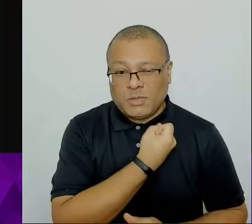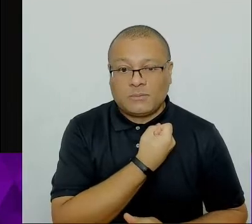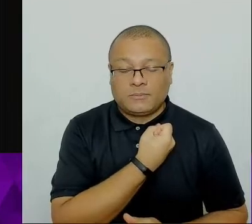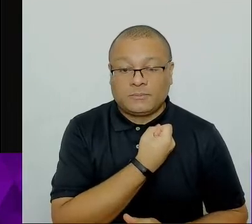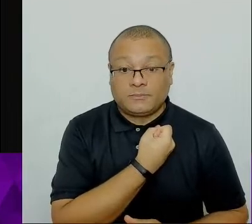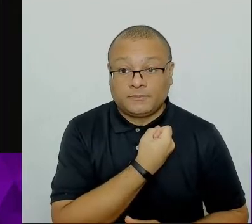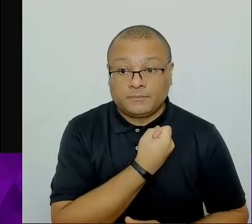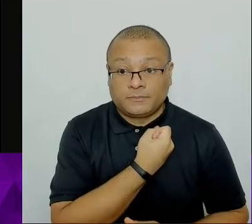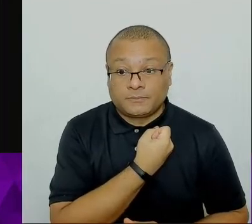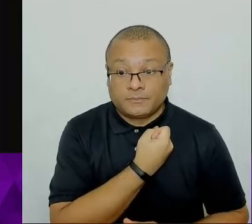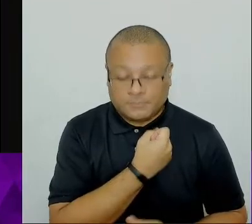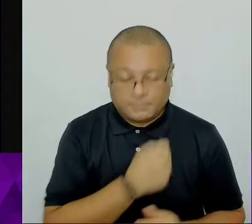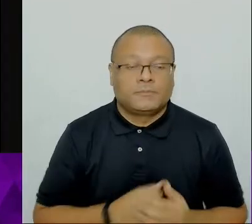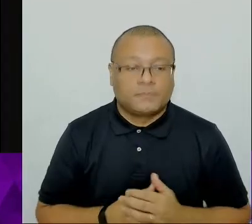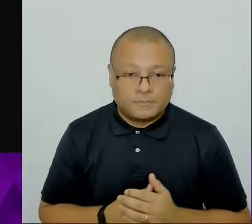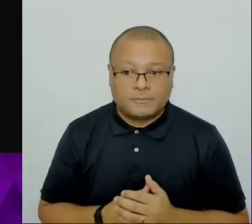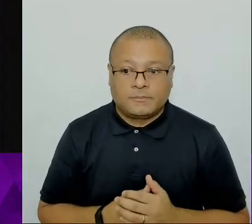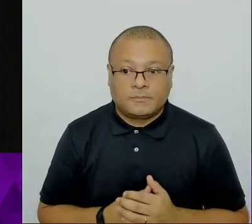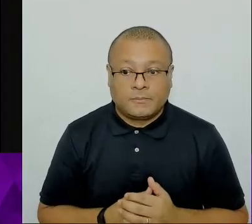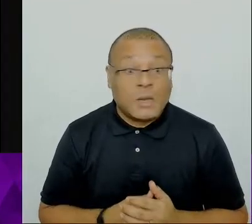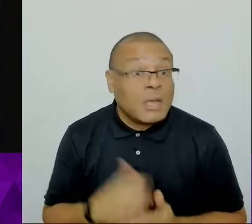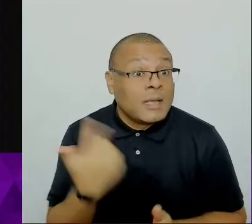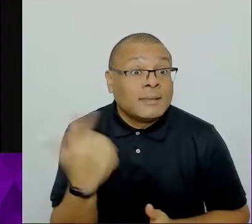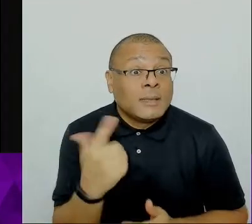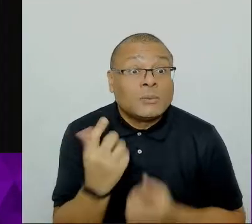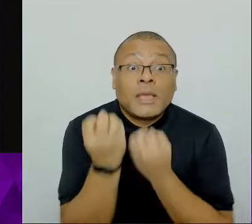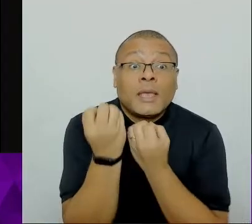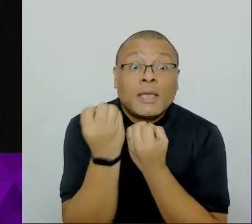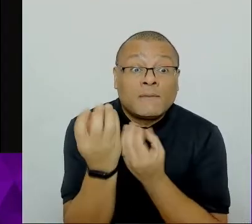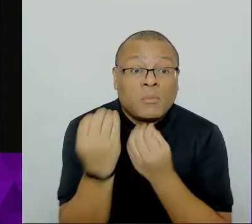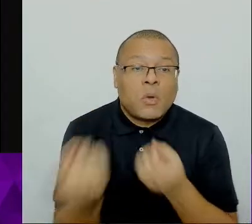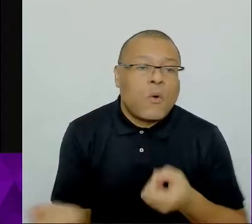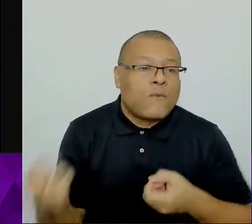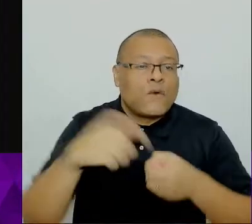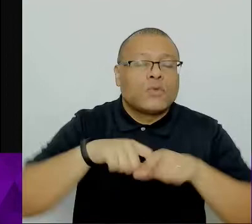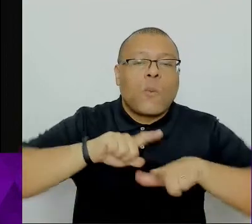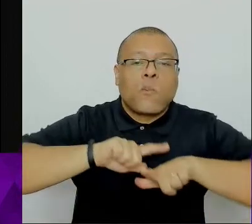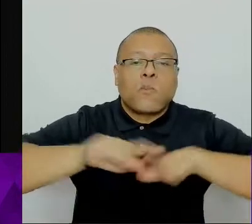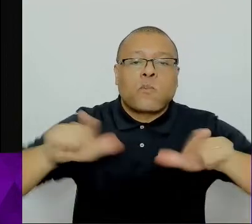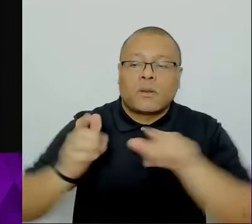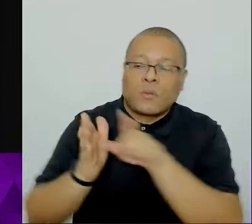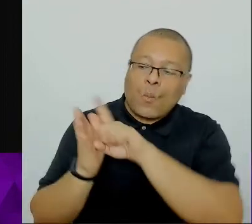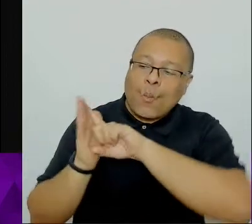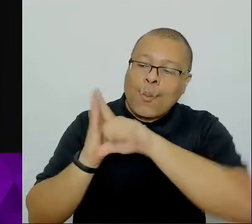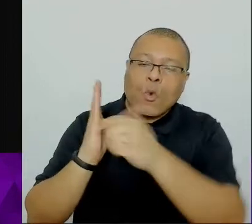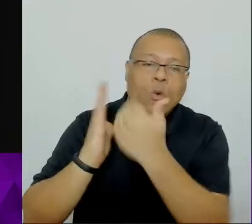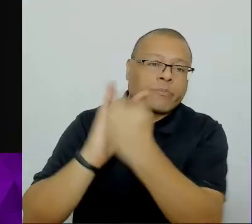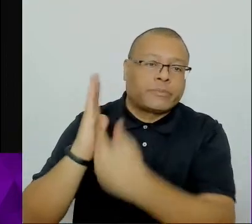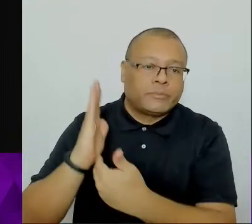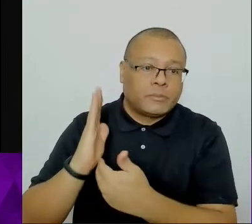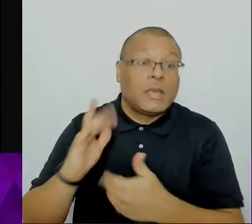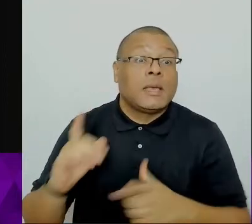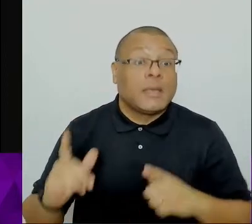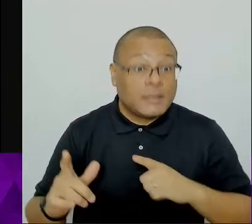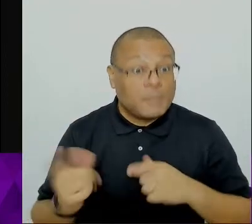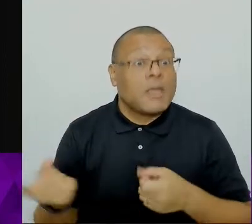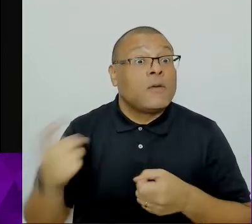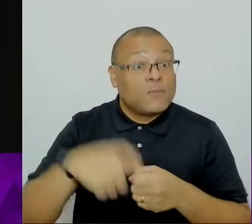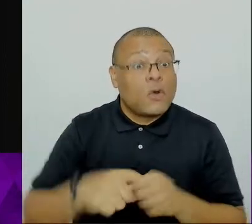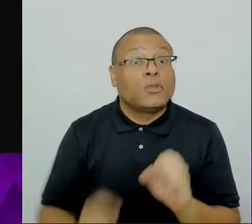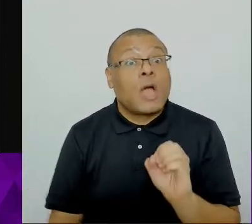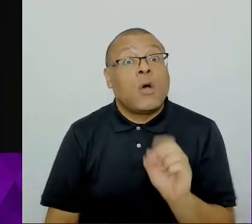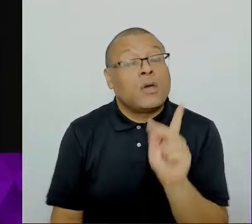sua requisição foi bem feita. Se não tiver recurso, eu não retorno nada, eu retorno uma lista vazia, né? E eu também retorno o status